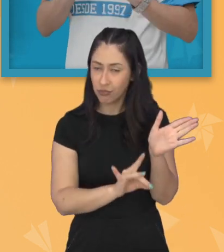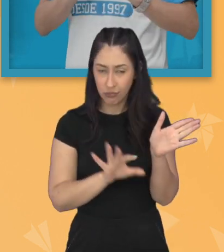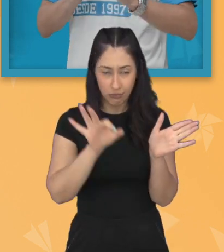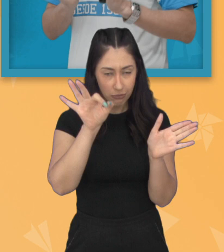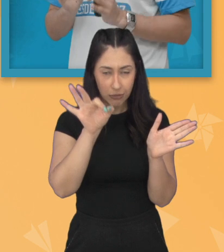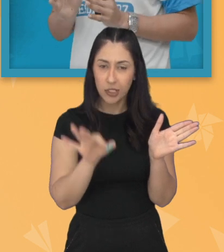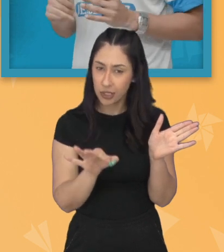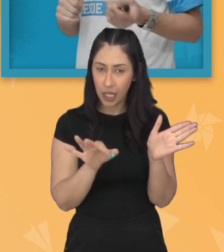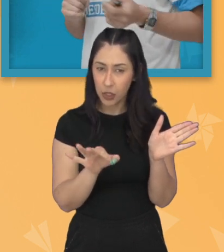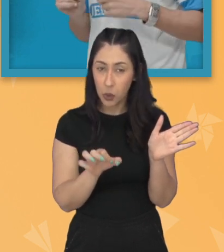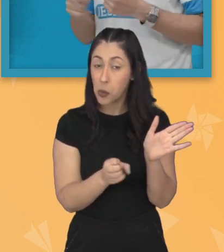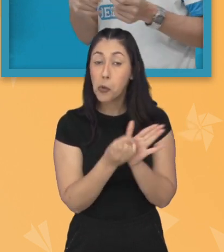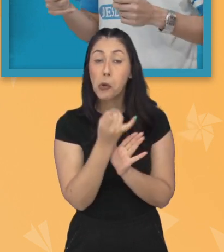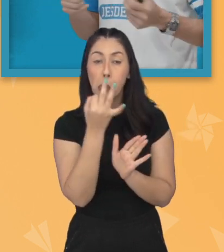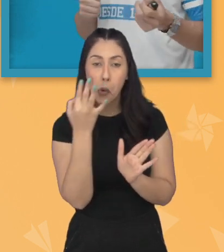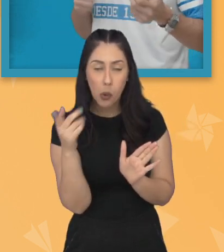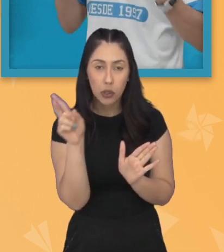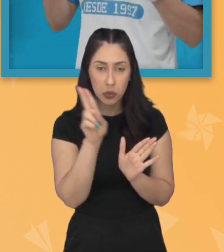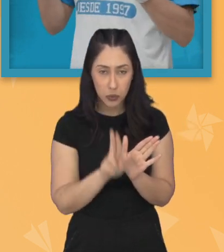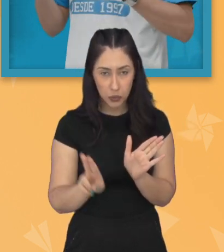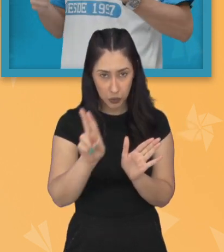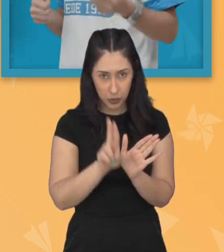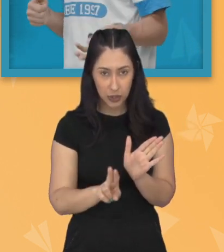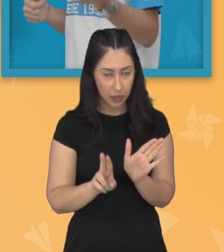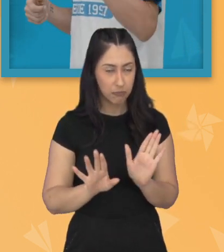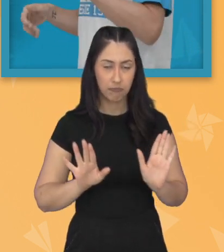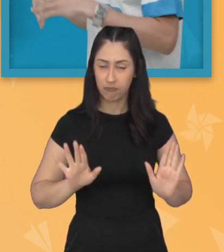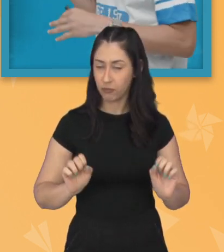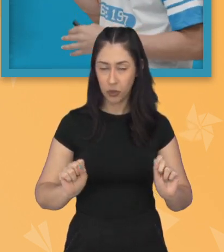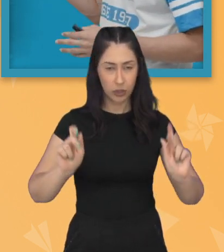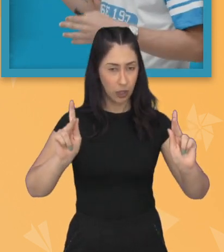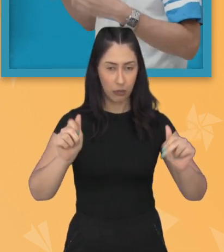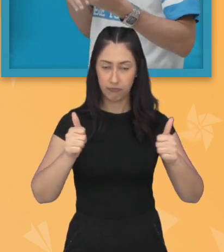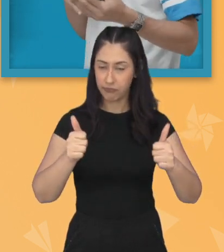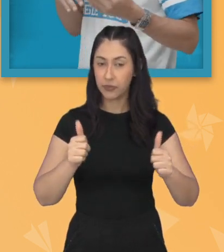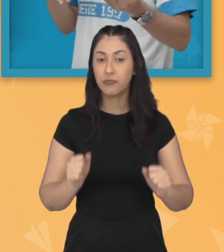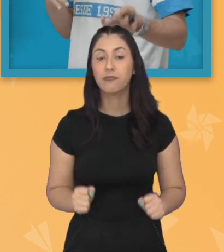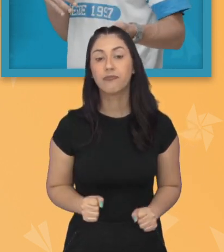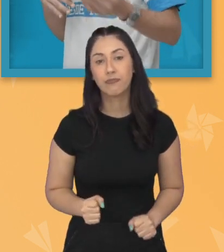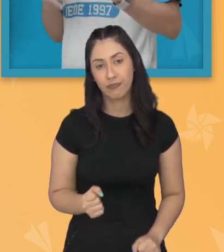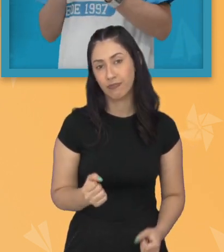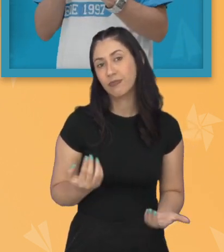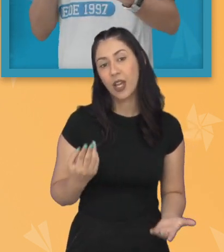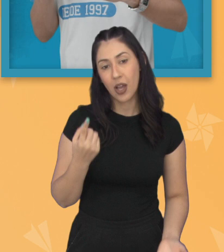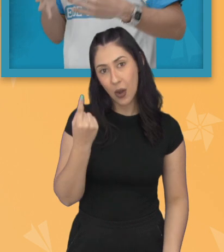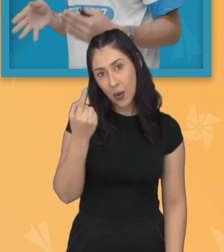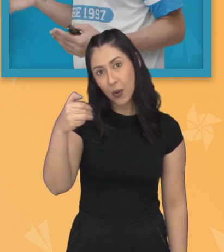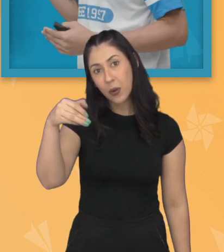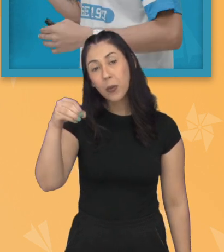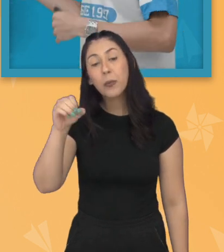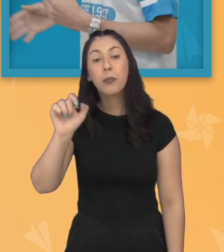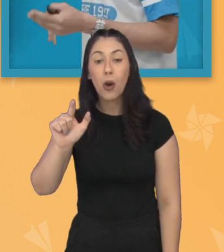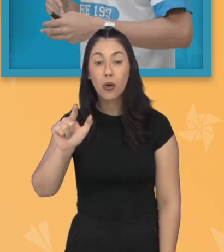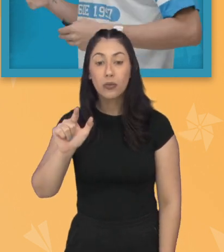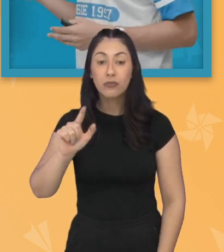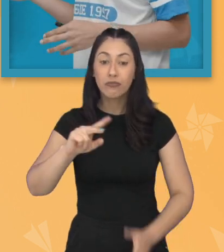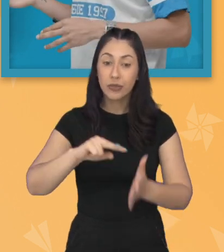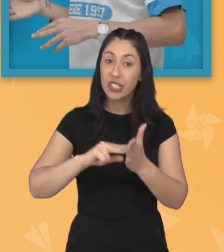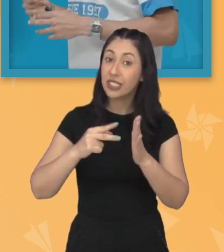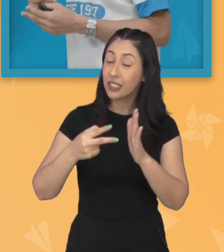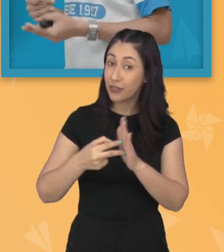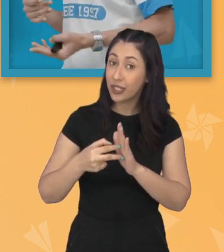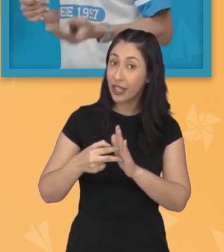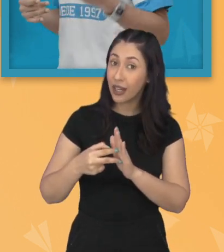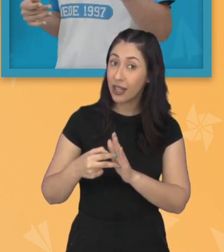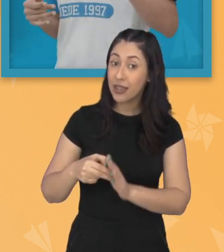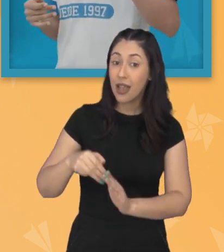quantidade você vai ter que considerar na hora de resolver o seu exercício, tranquilo? Bom, 1 mol, né, corresponde à massa molar em gramas e tem o seu